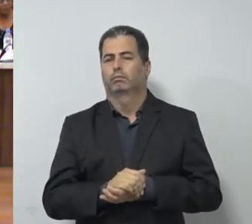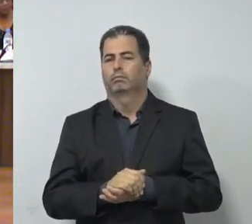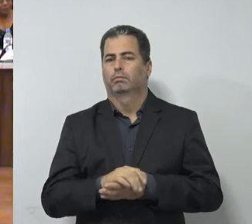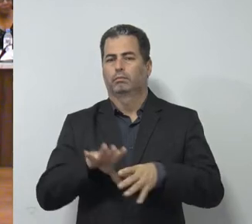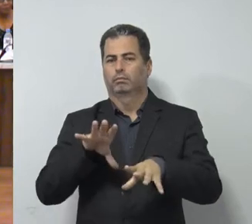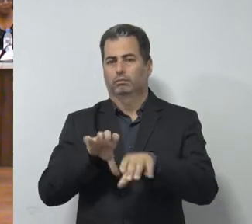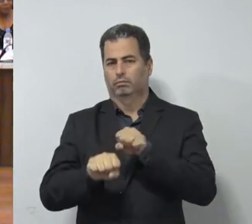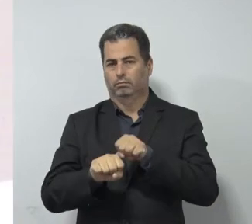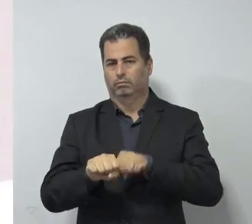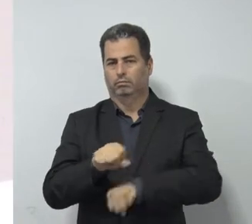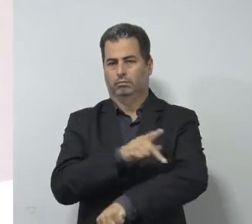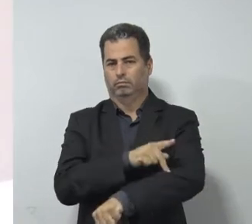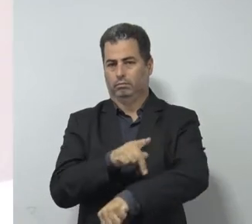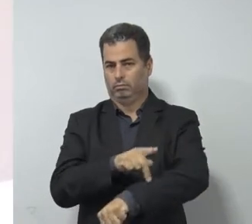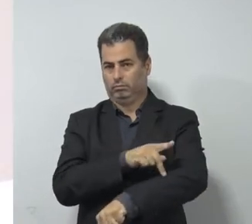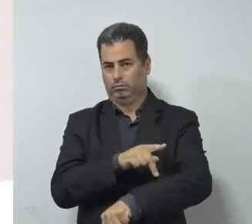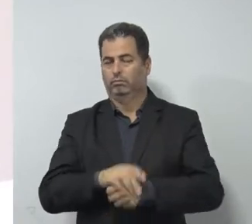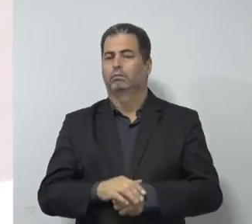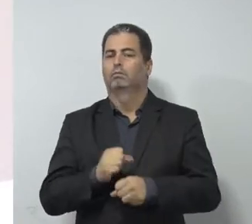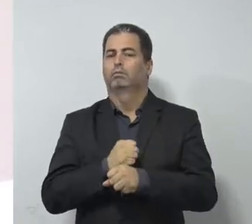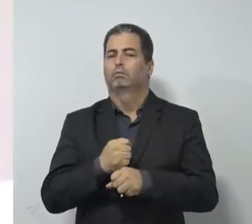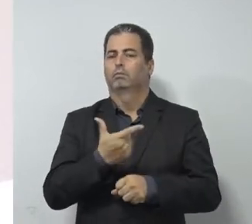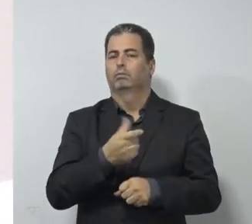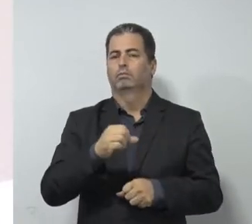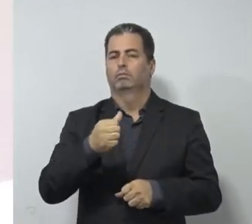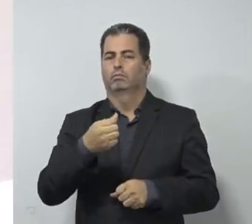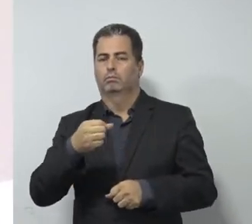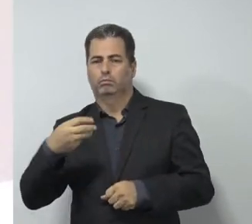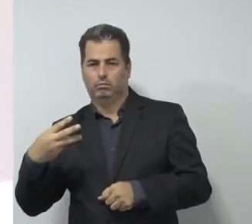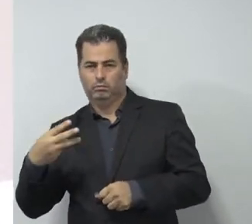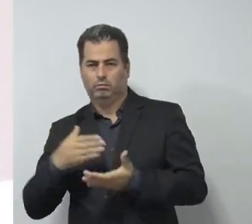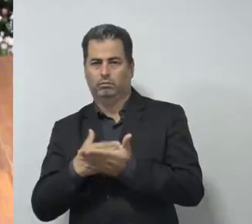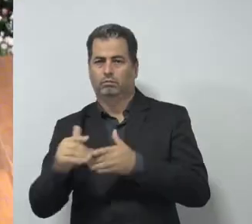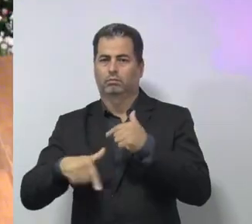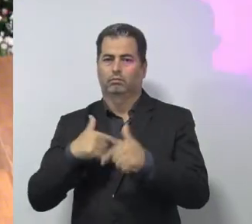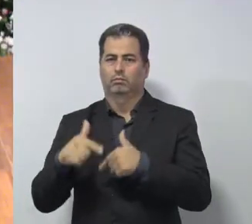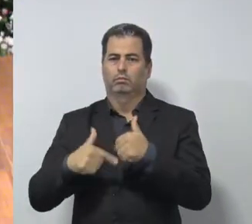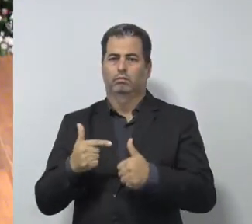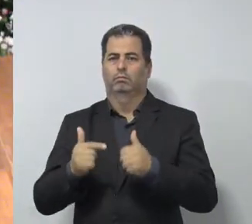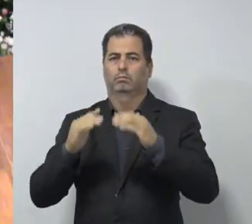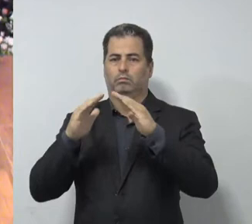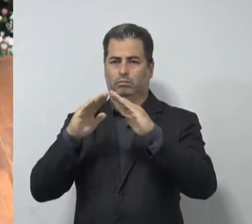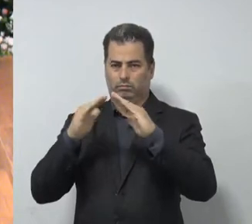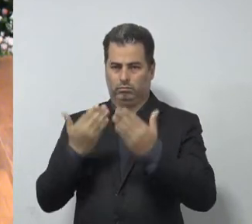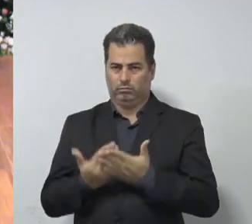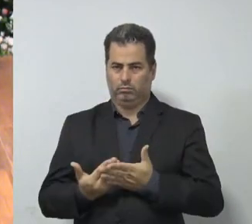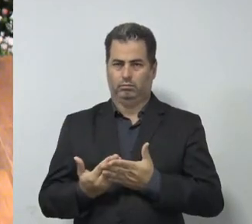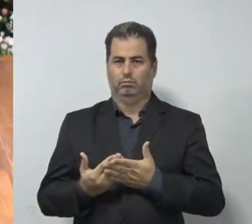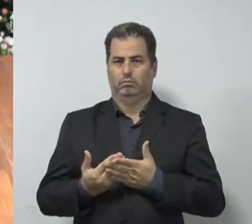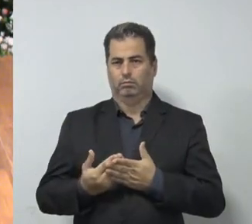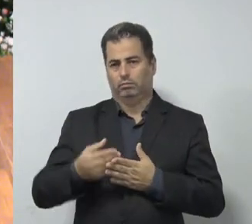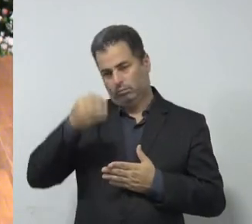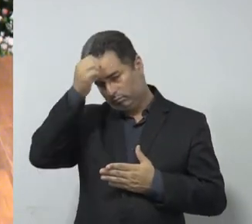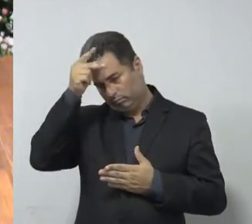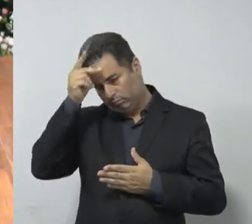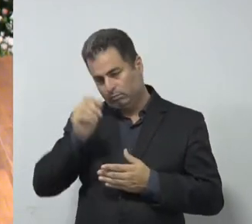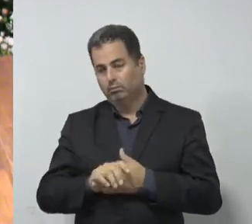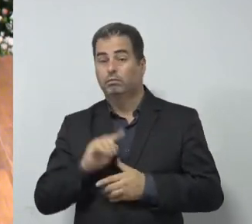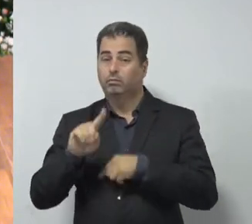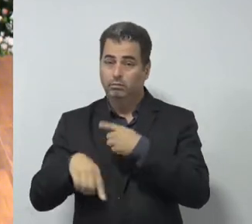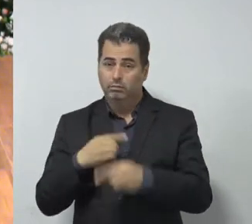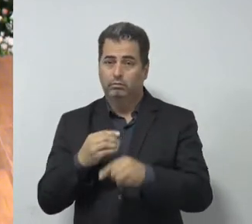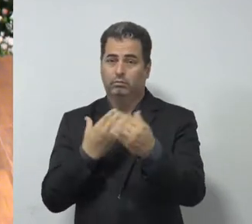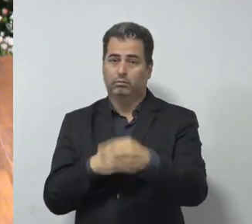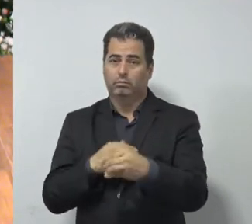Formada em Pedagogia, em 2003 ingressou na Rede Municipal de Educação na função de auxiliar. Um ano mais tarde foi aprovada